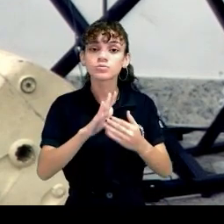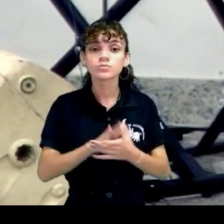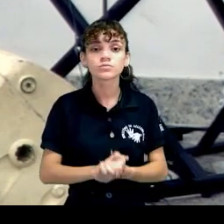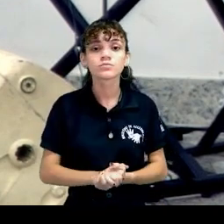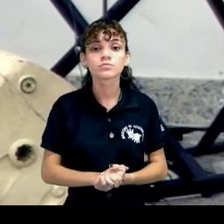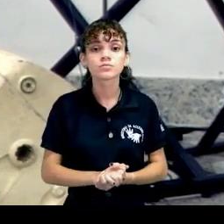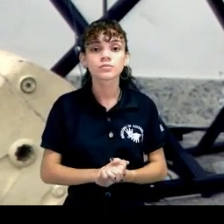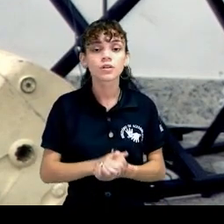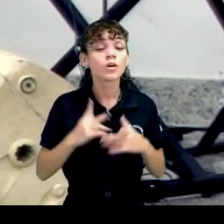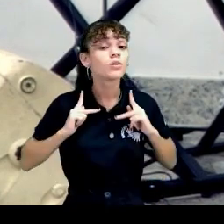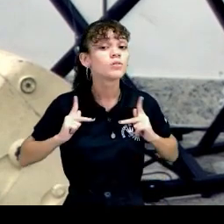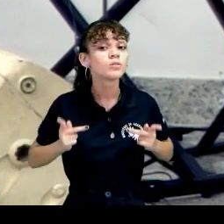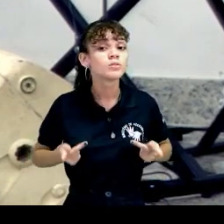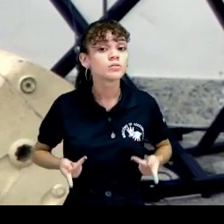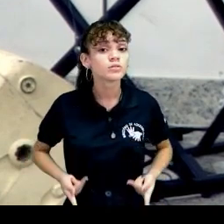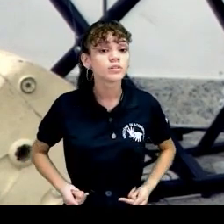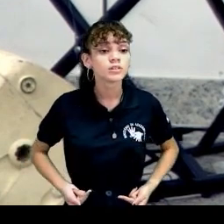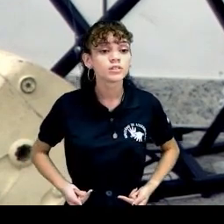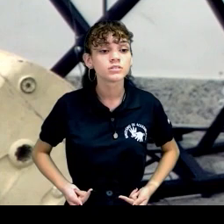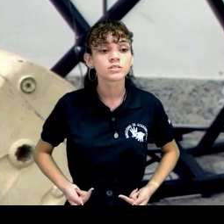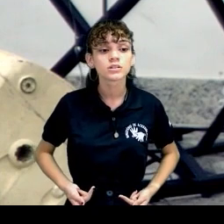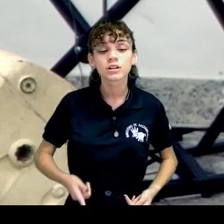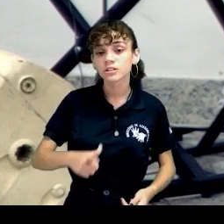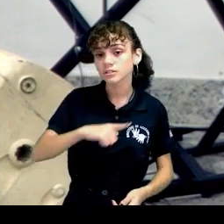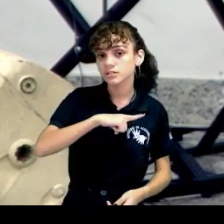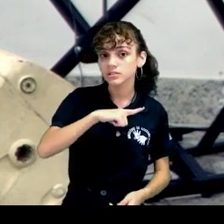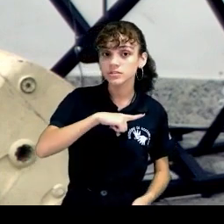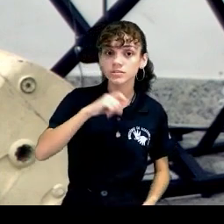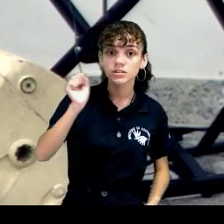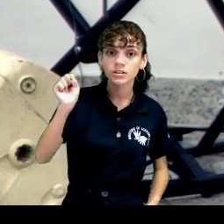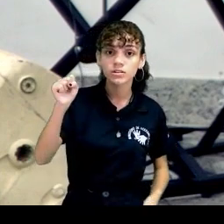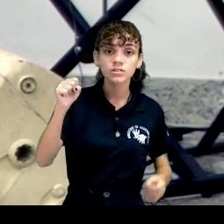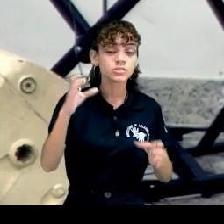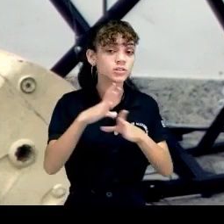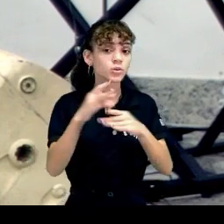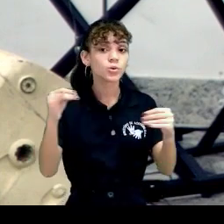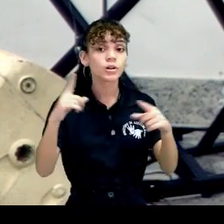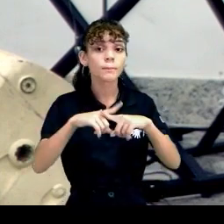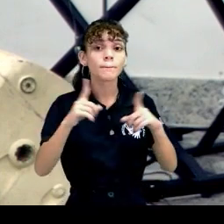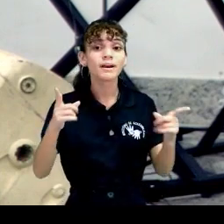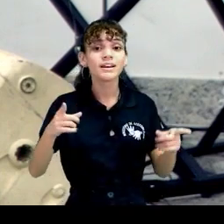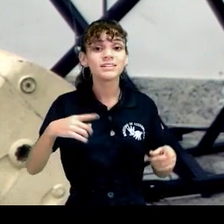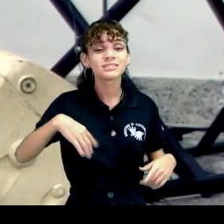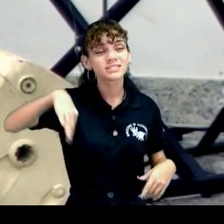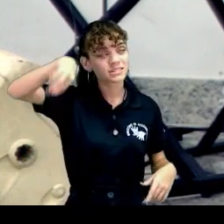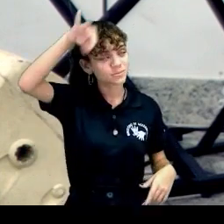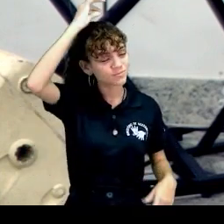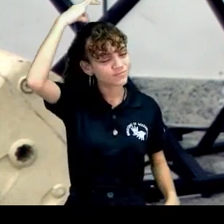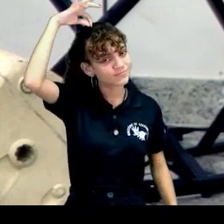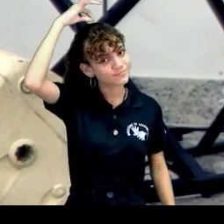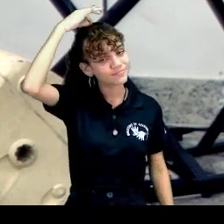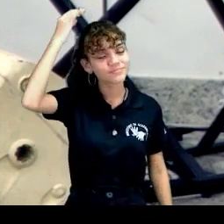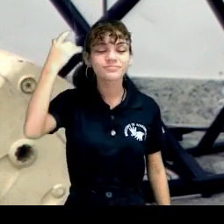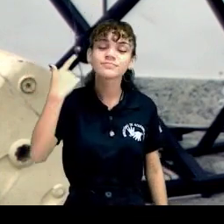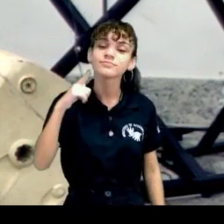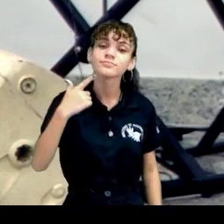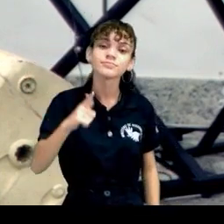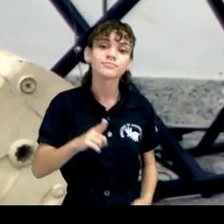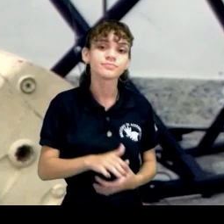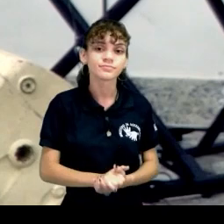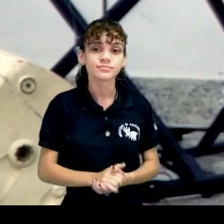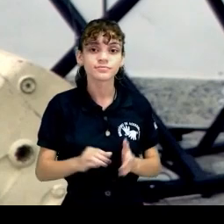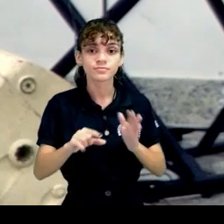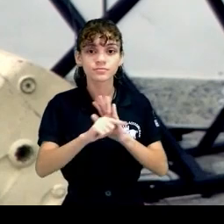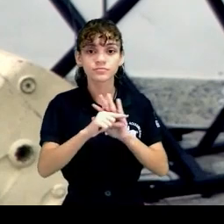no versículo 19, o texto fala, olha, Jesus disse para aquele homem, levante-se e vá, a sua